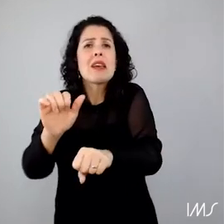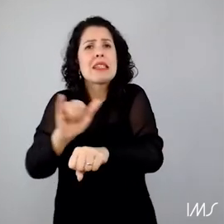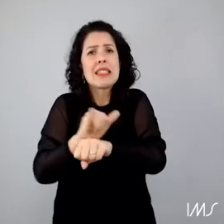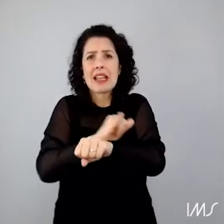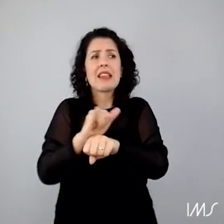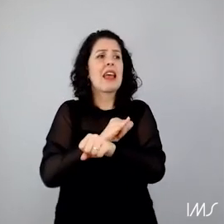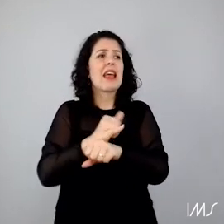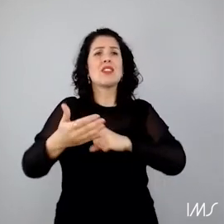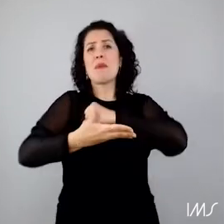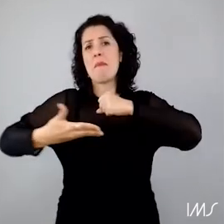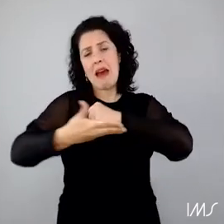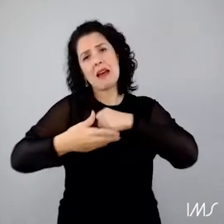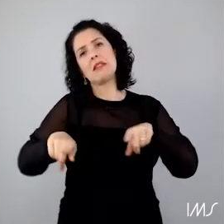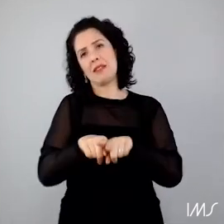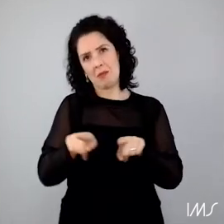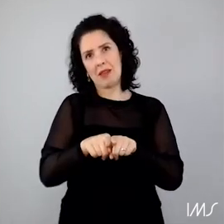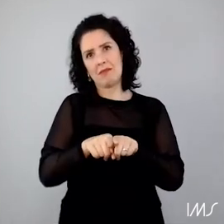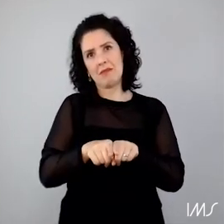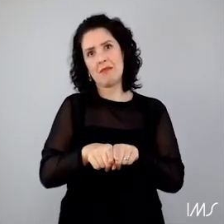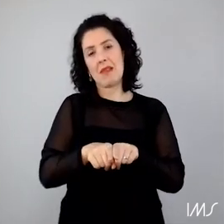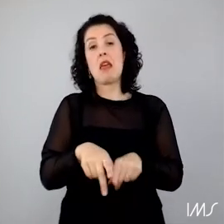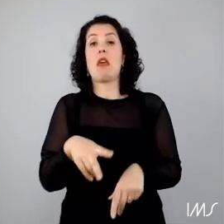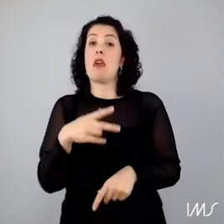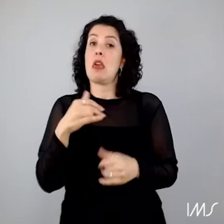esse foi o campo em que